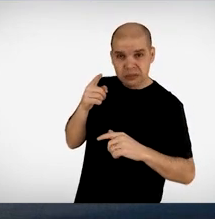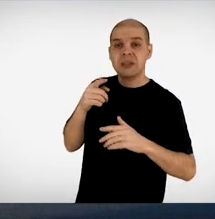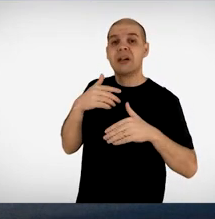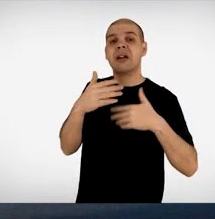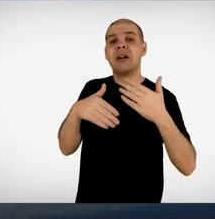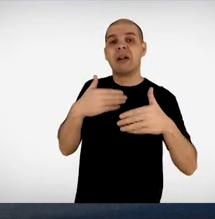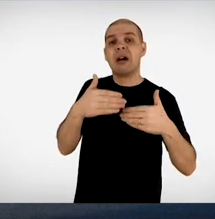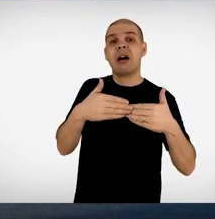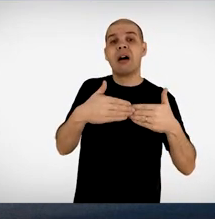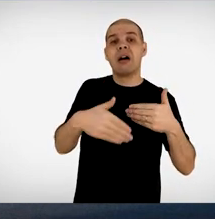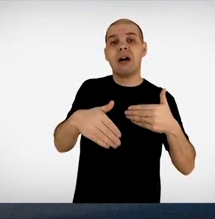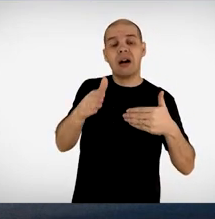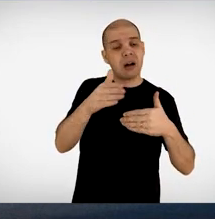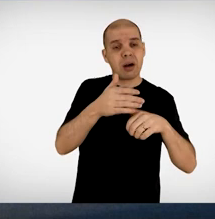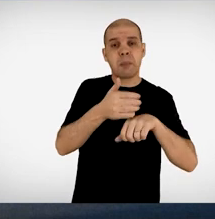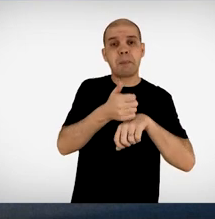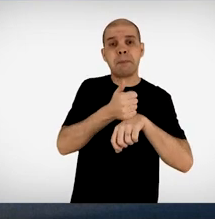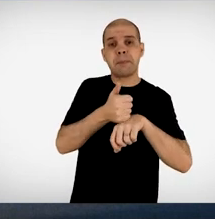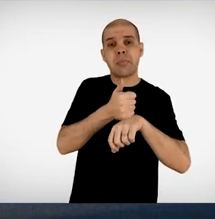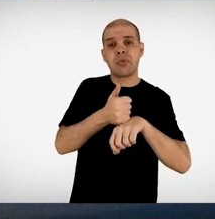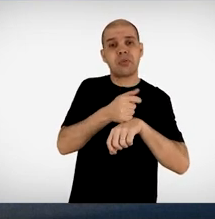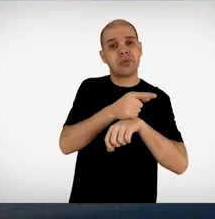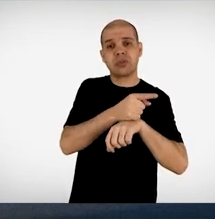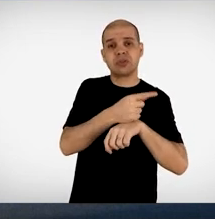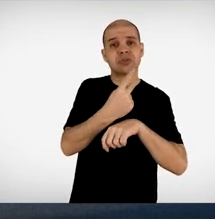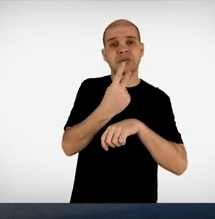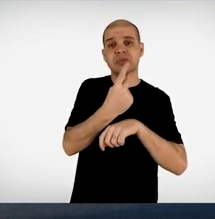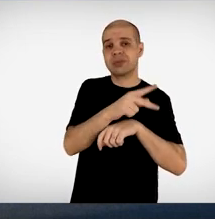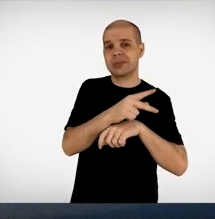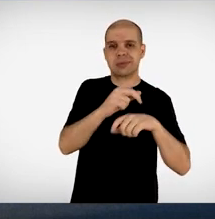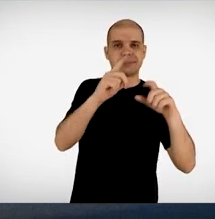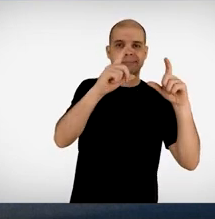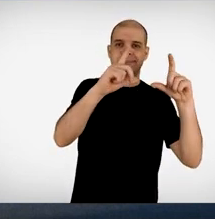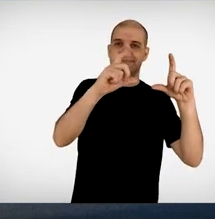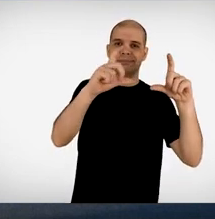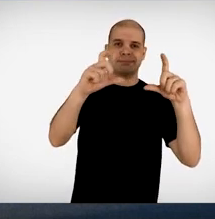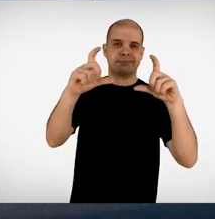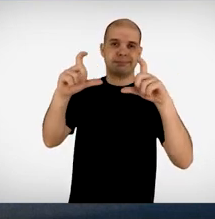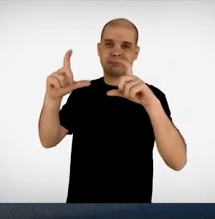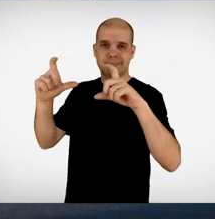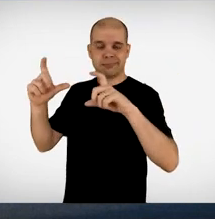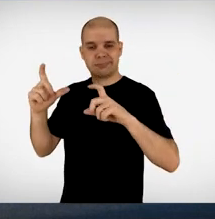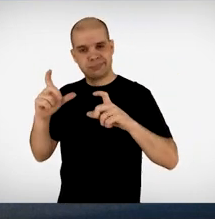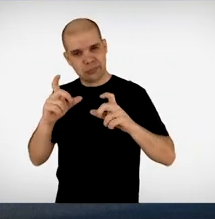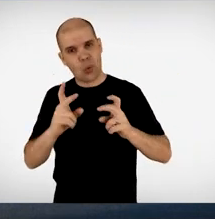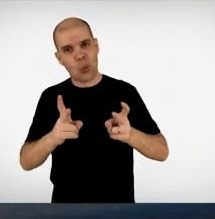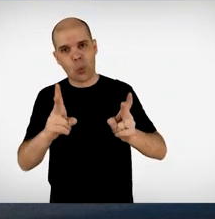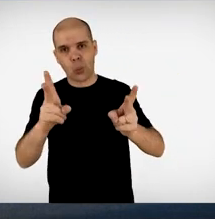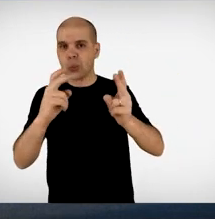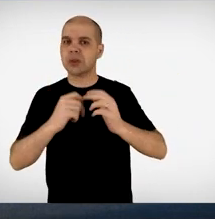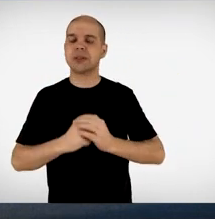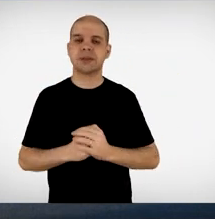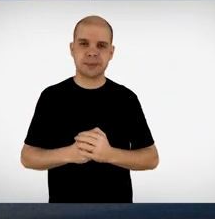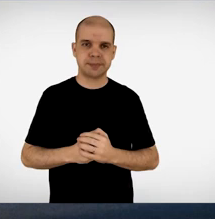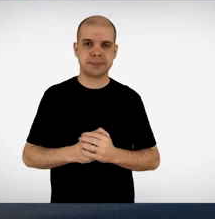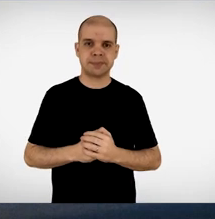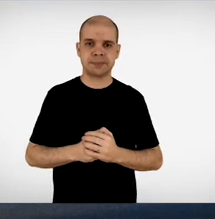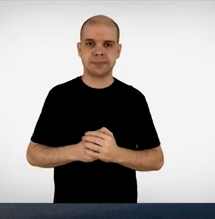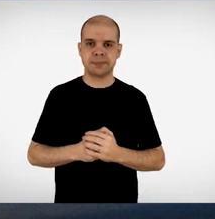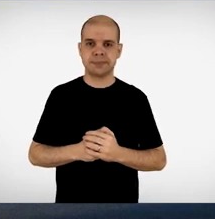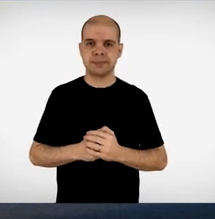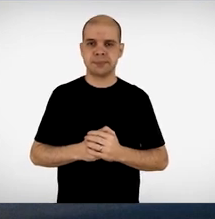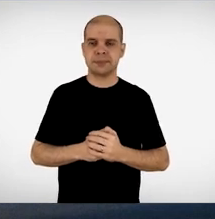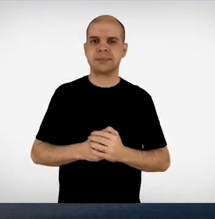fotógrafa. Ela escolhe um pouco, e acho que ela escolhe a partir da dor que a morte dele causa. Uma última coisa que eu queria falar